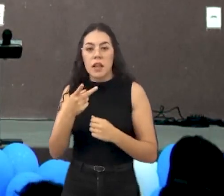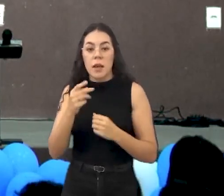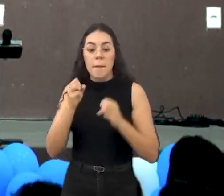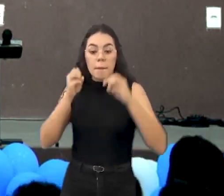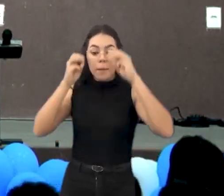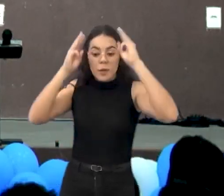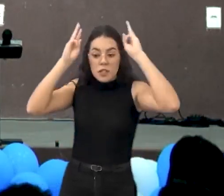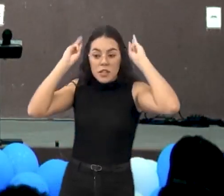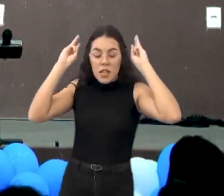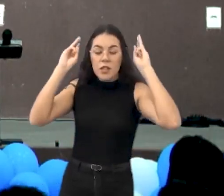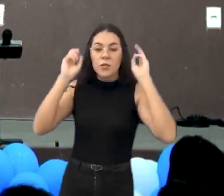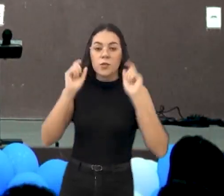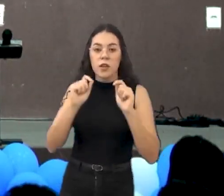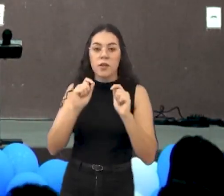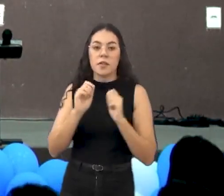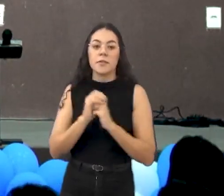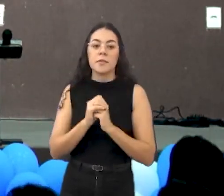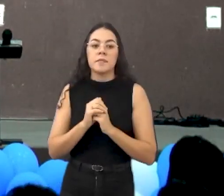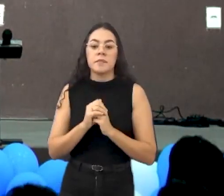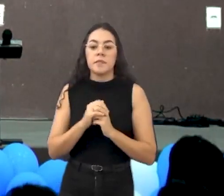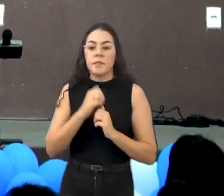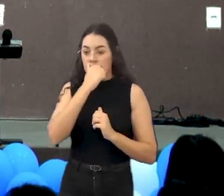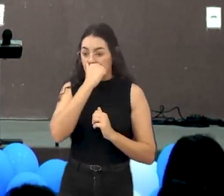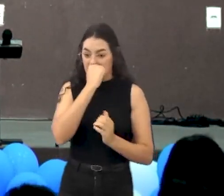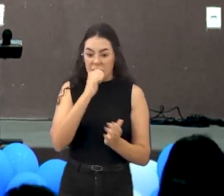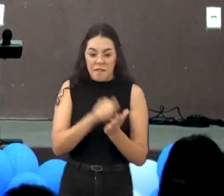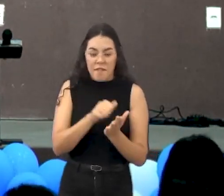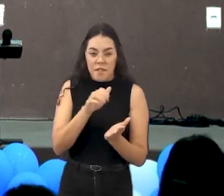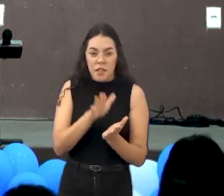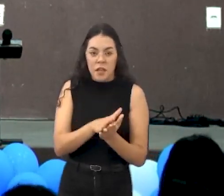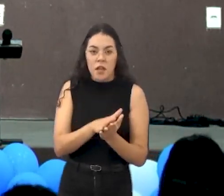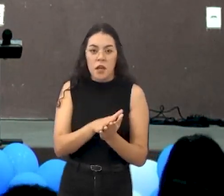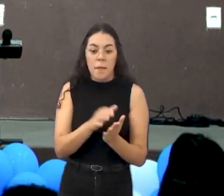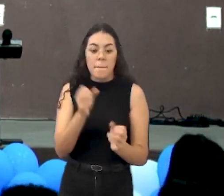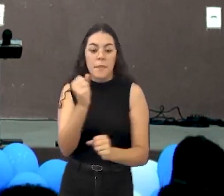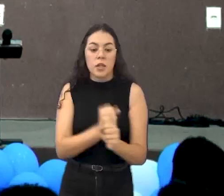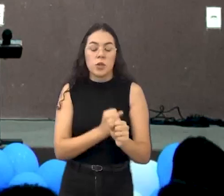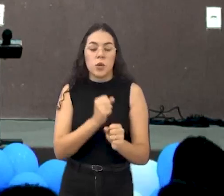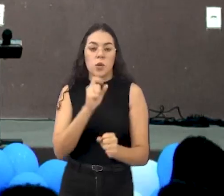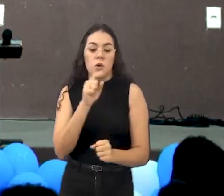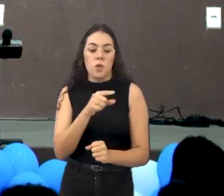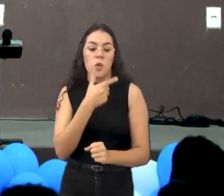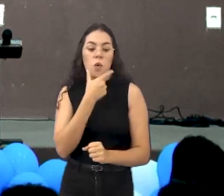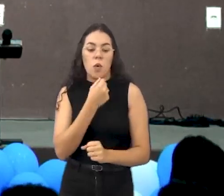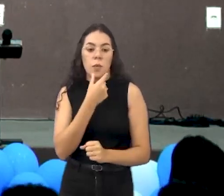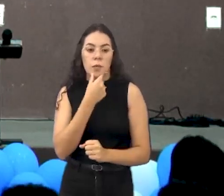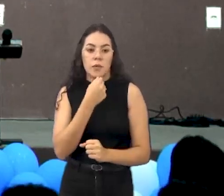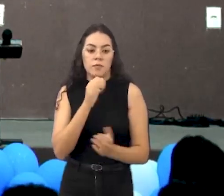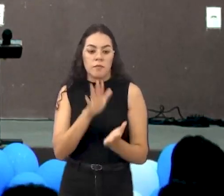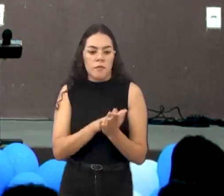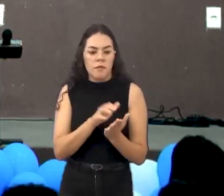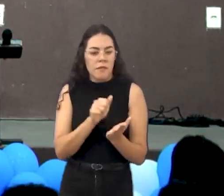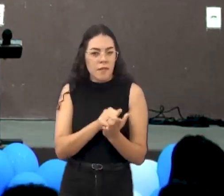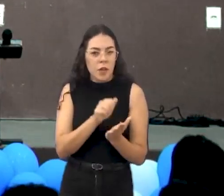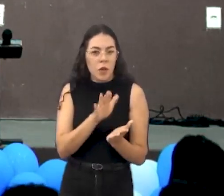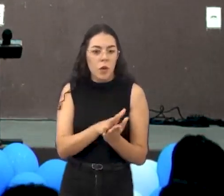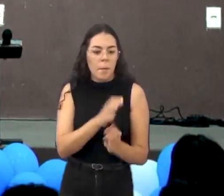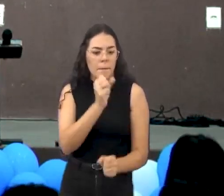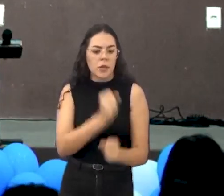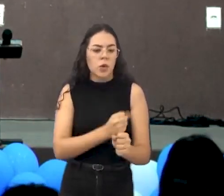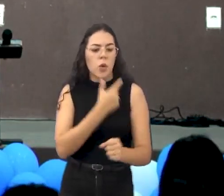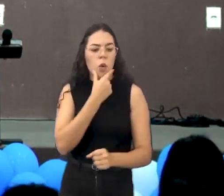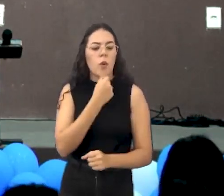vingou o ofendido, matando o cara, matando o egípcio, o que estava ofendendo. Ele se vingou e foi lá e matou o